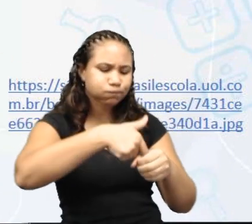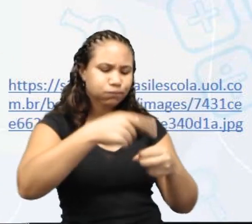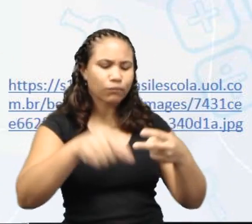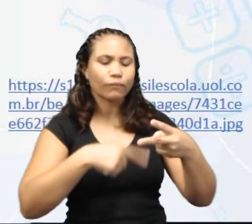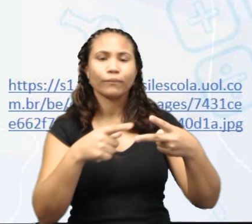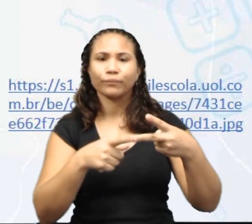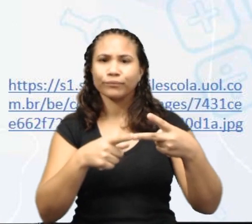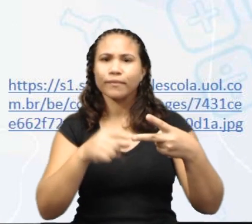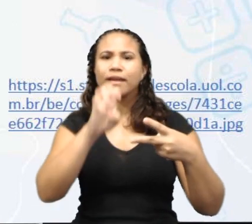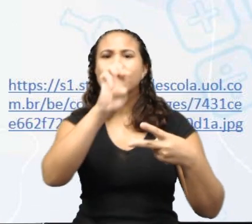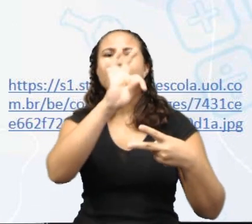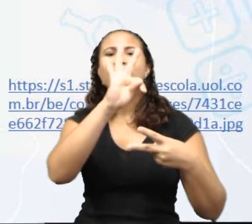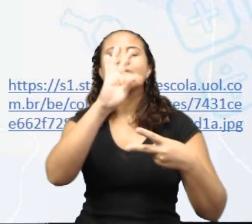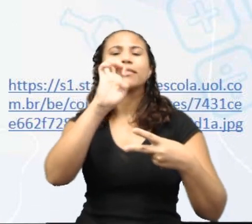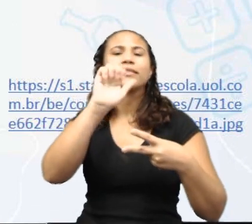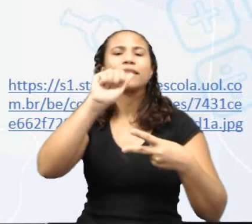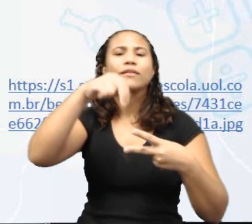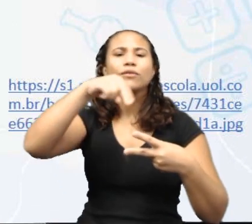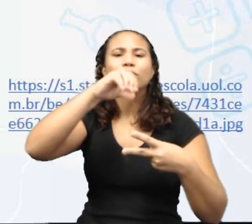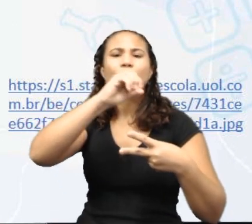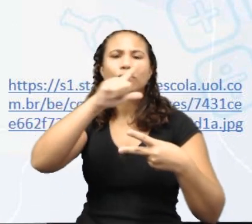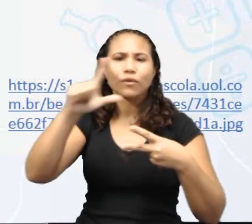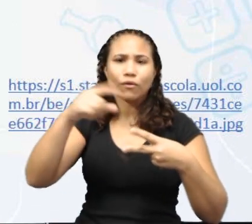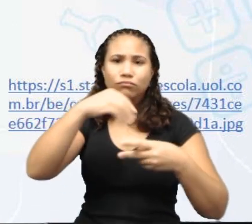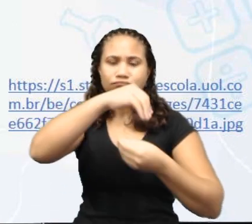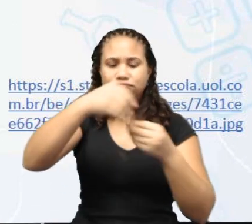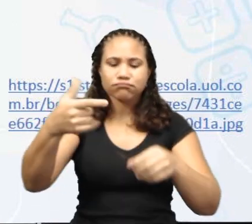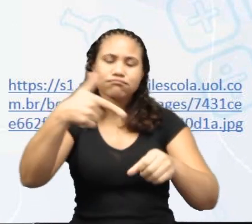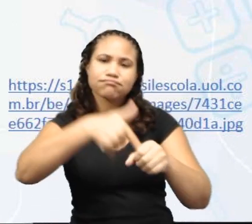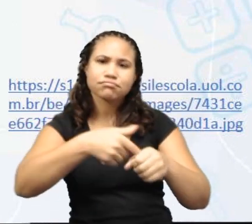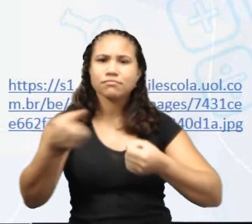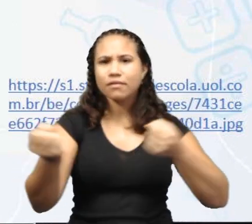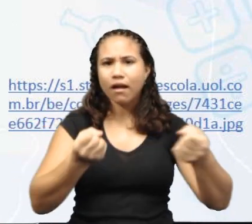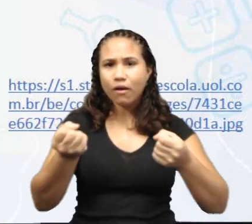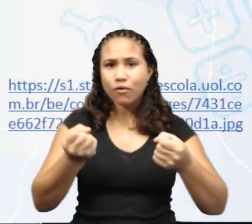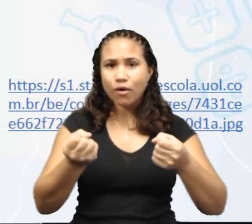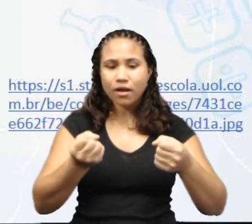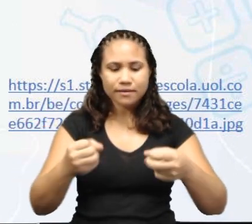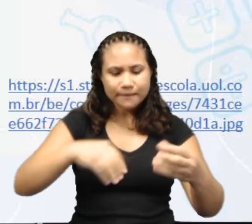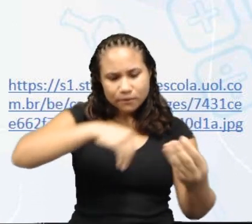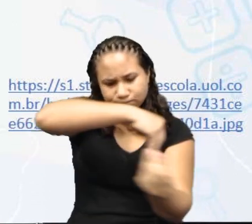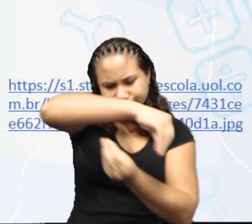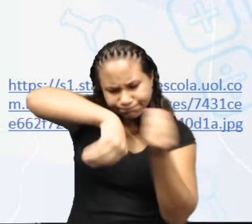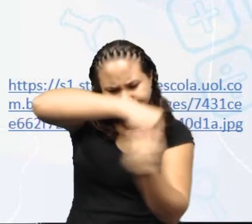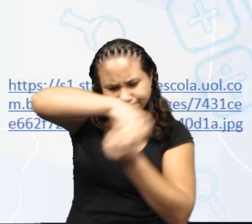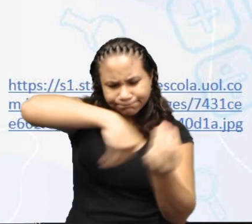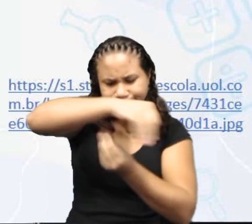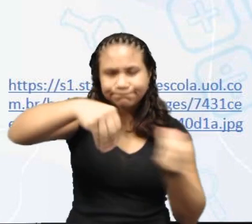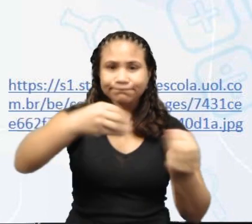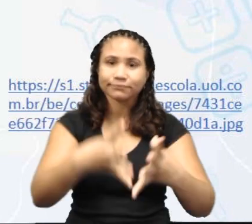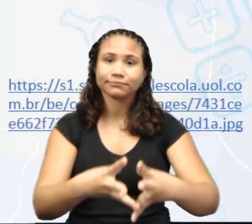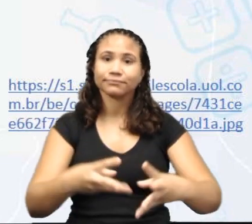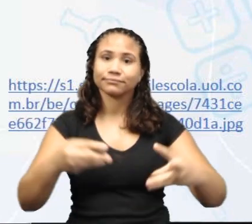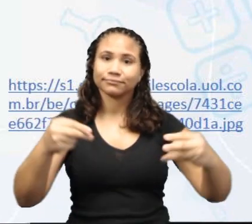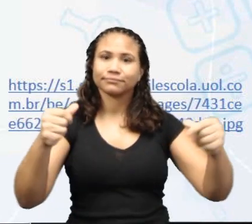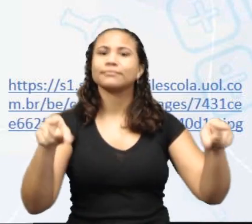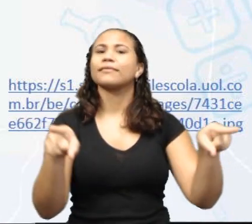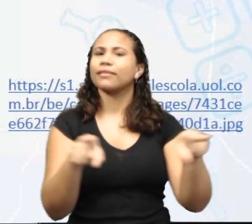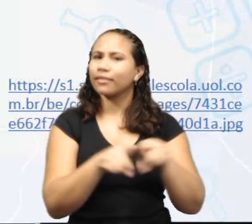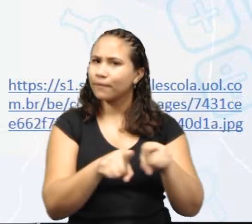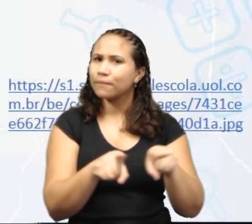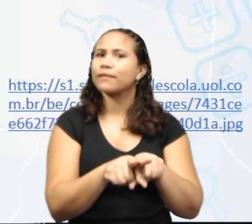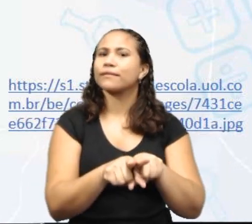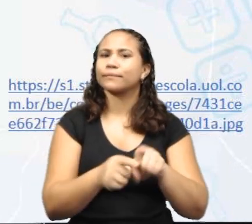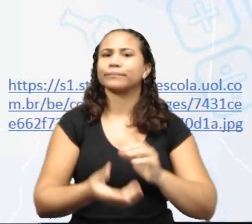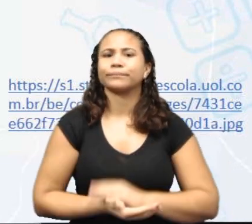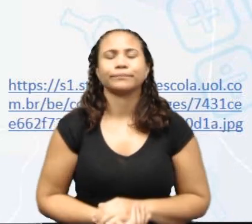que é usada nos carros. Depois que eles são misturados, eles formam uma única fase, um único aspecto. Então, são outra